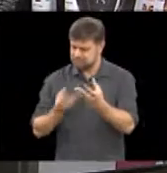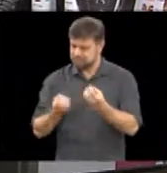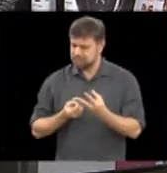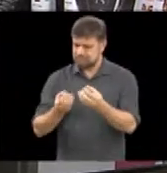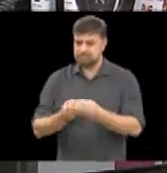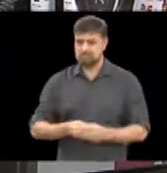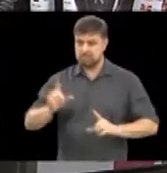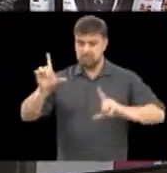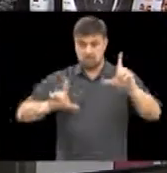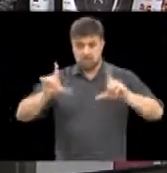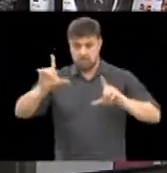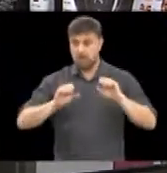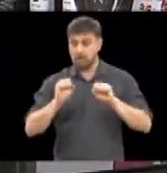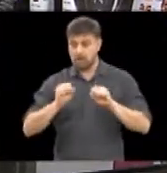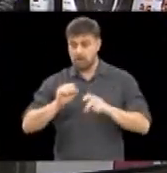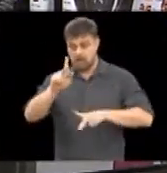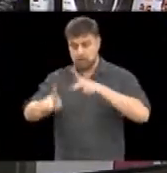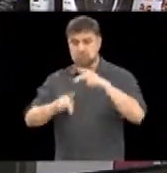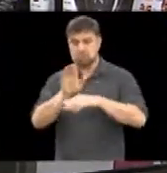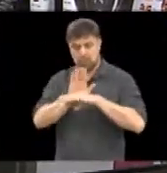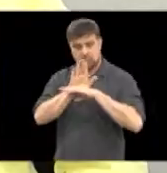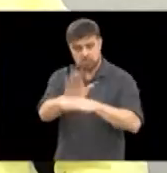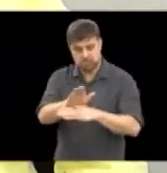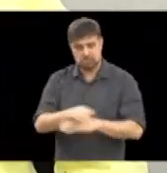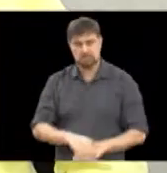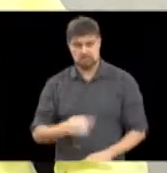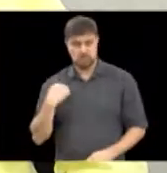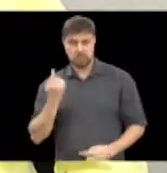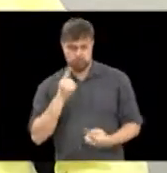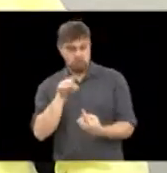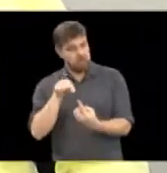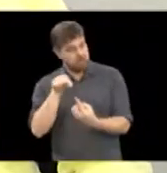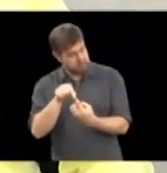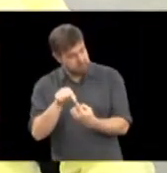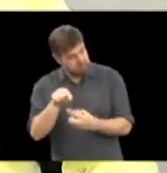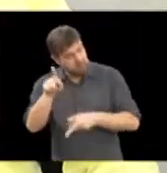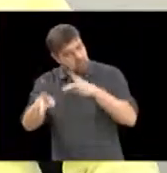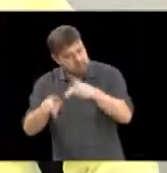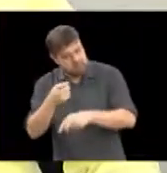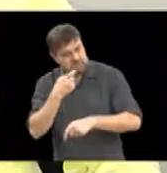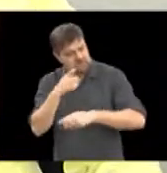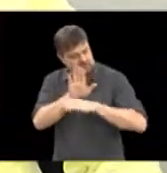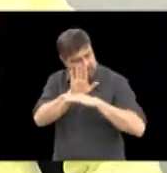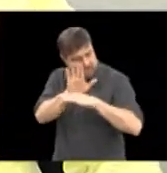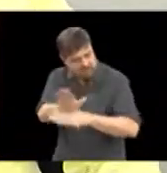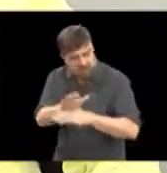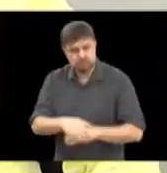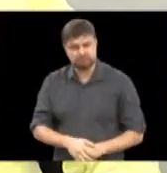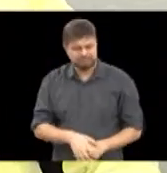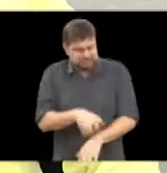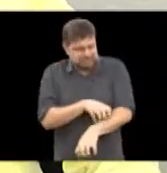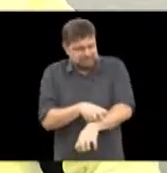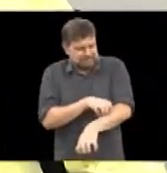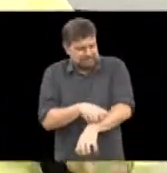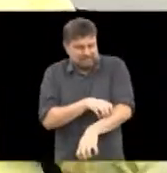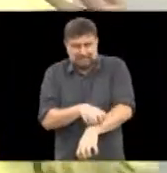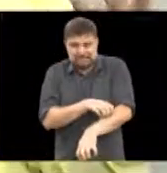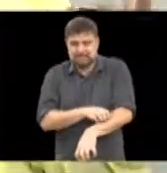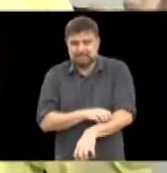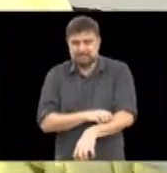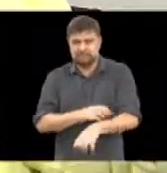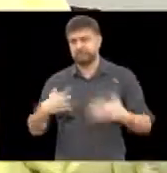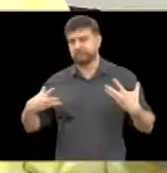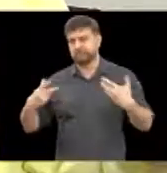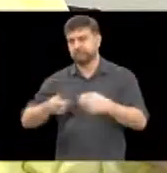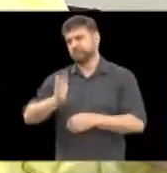no programa que pode ajudar várias pessoas. Com certeza, essa é a nossa intenção, de ajudar, né? Alergia. Quem é que